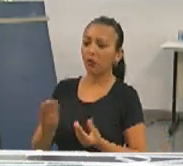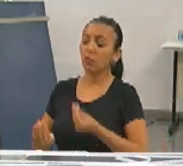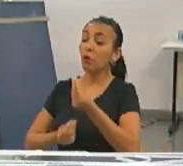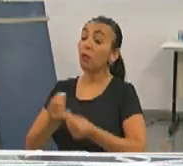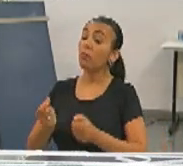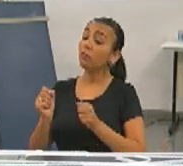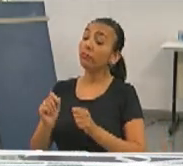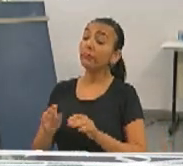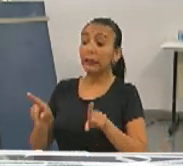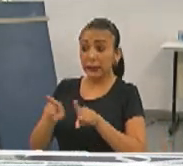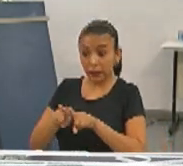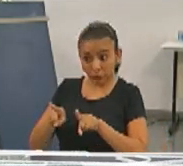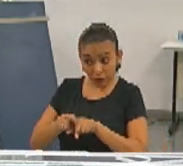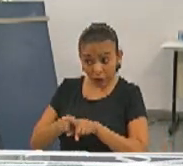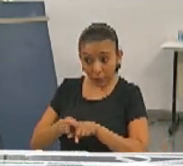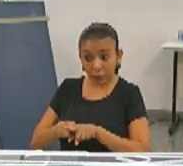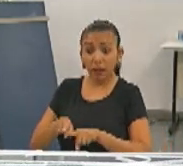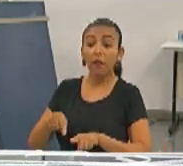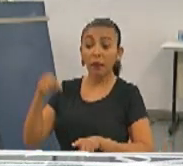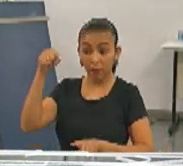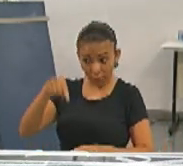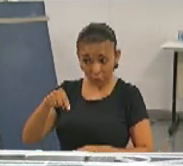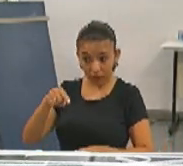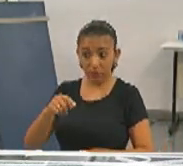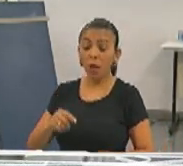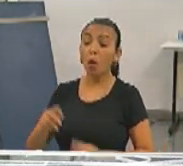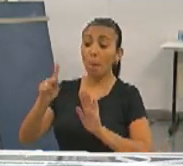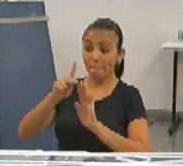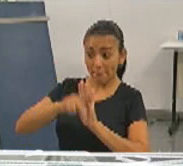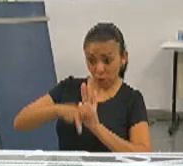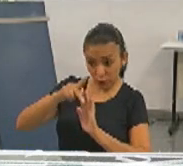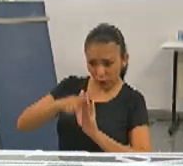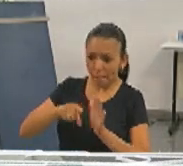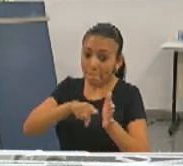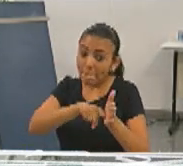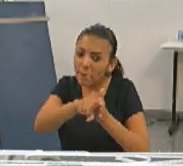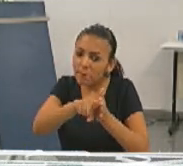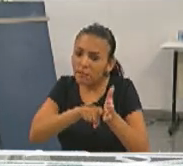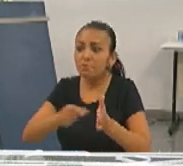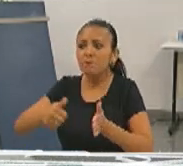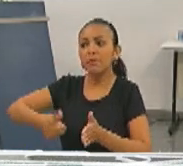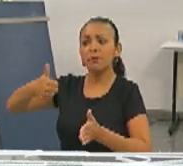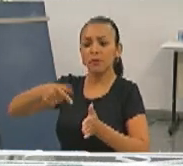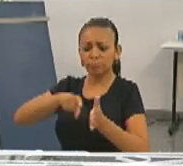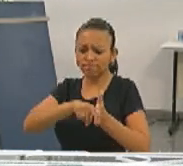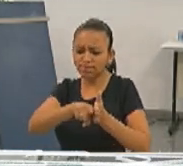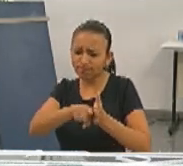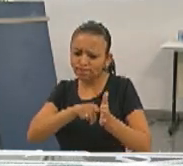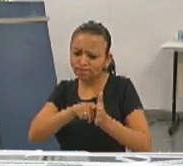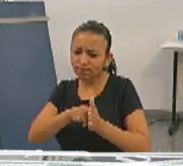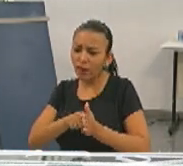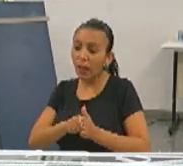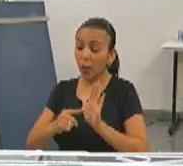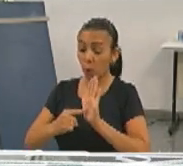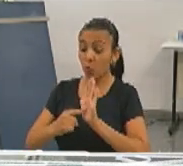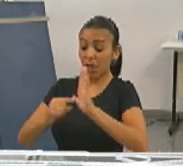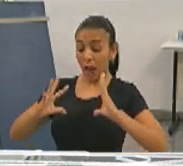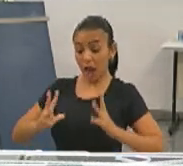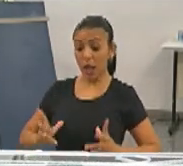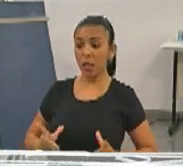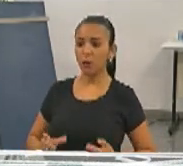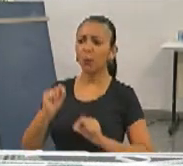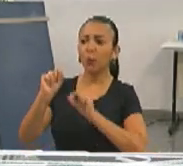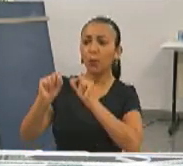Inclusive, esse ponto que a gente coloca no programa é essa análise. Precisamos ter essa transparência, precisamos